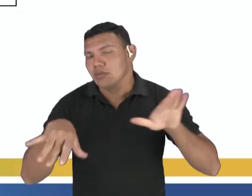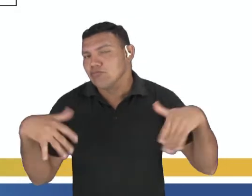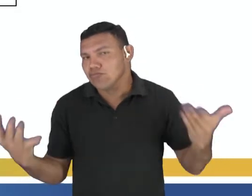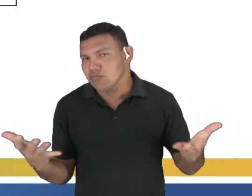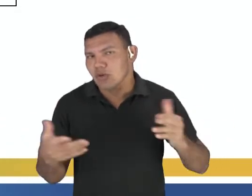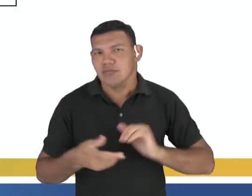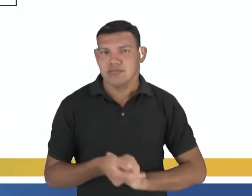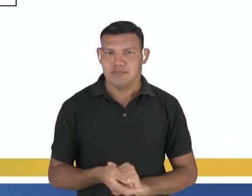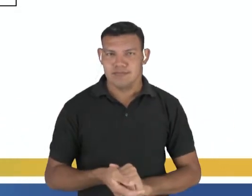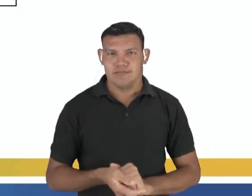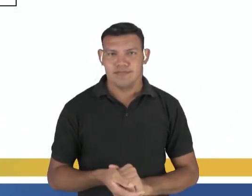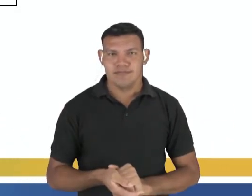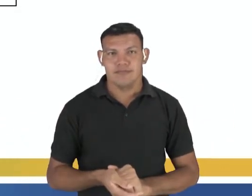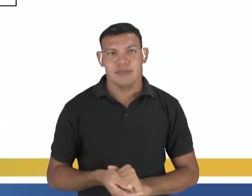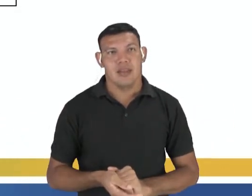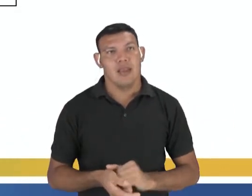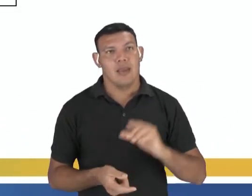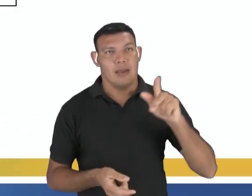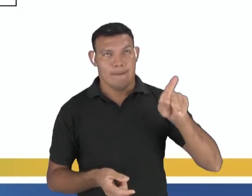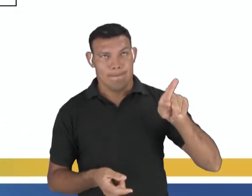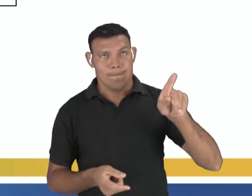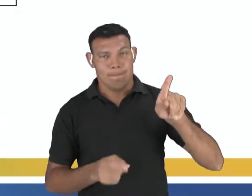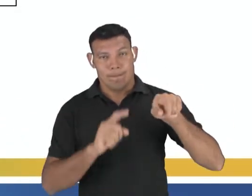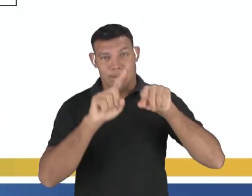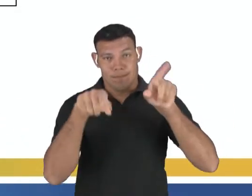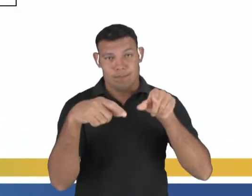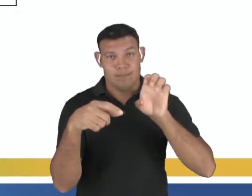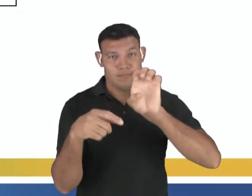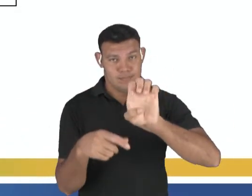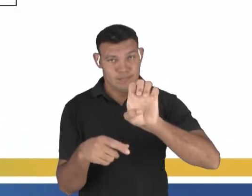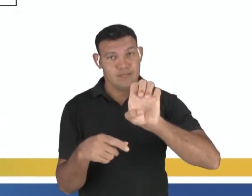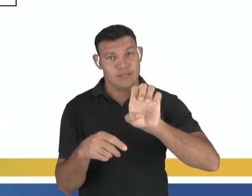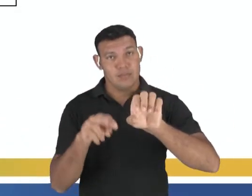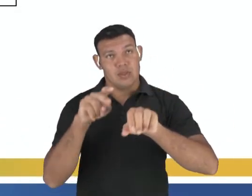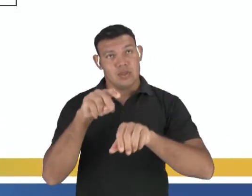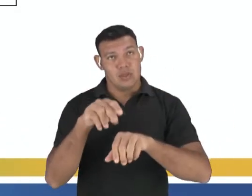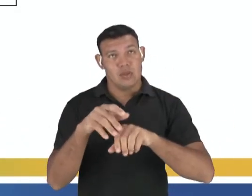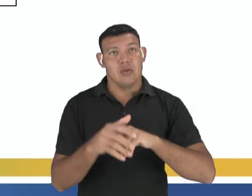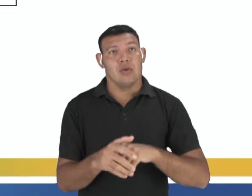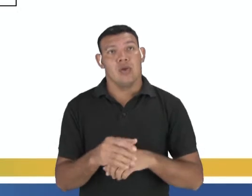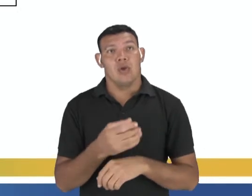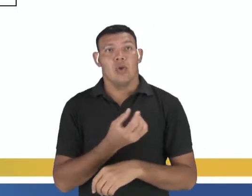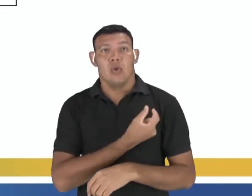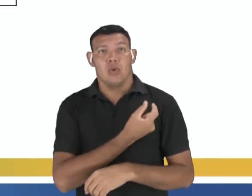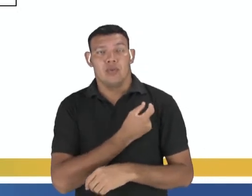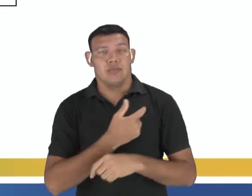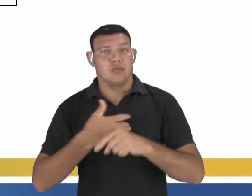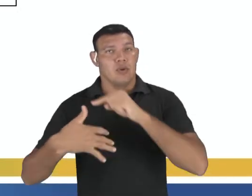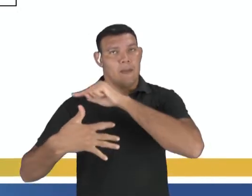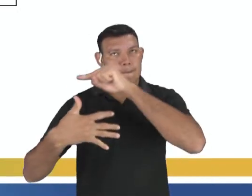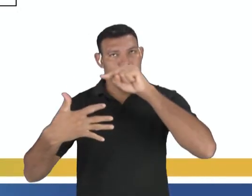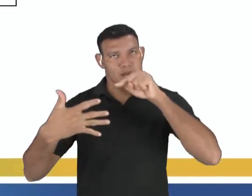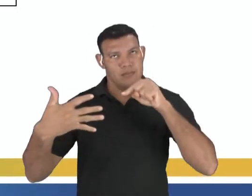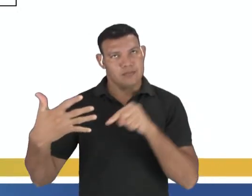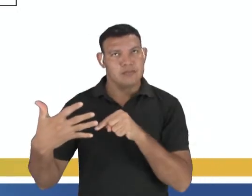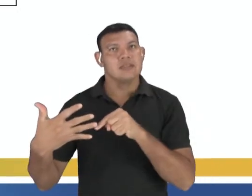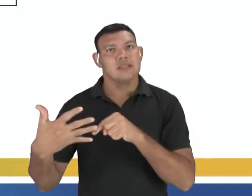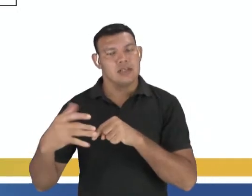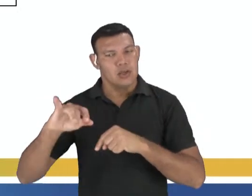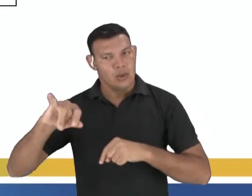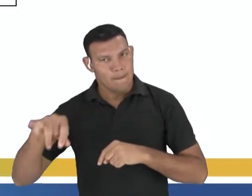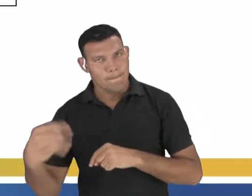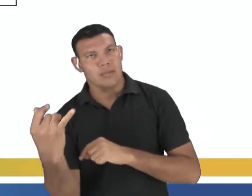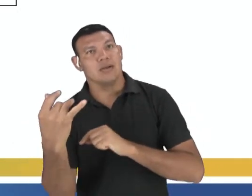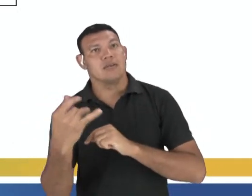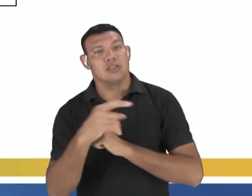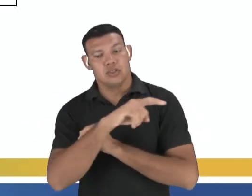que me interessa, dividido por todas as possibilidades possíveis de resultado. Então, no cálculo de